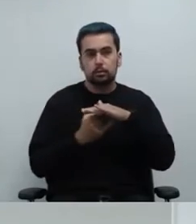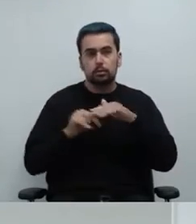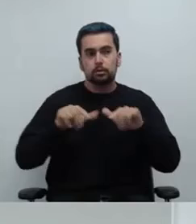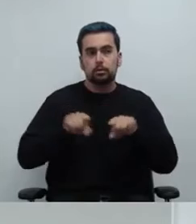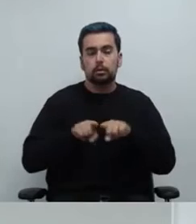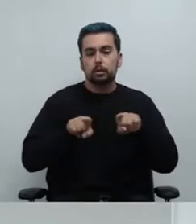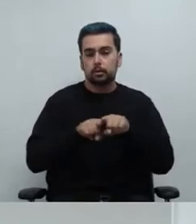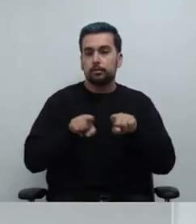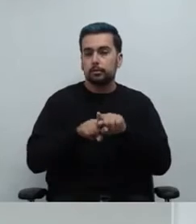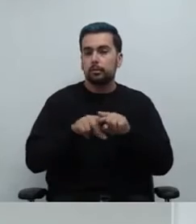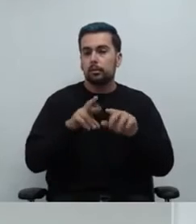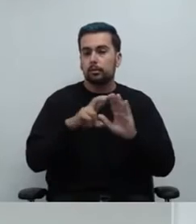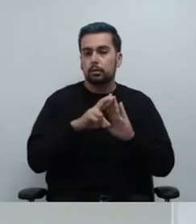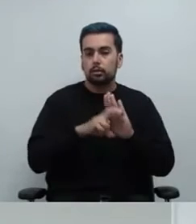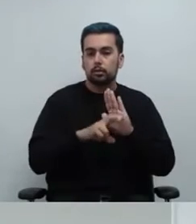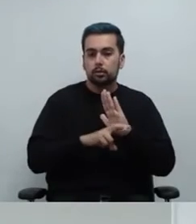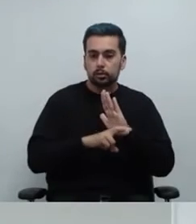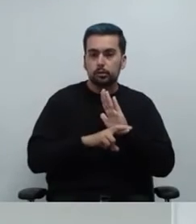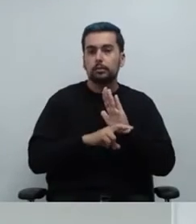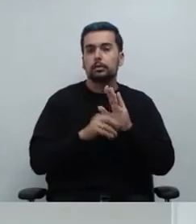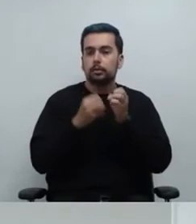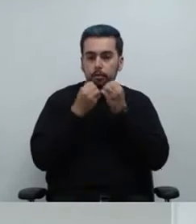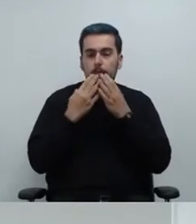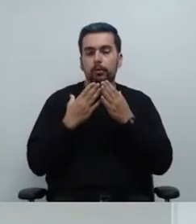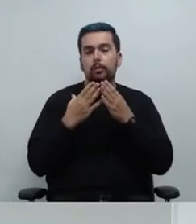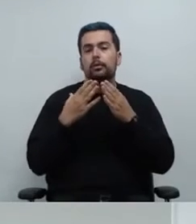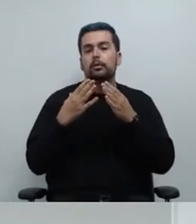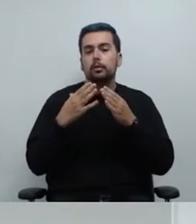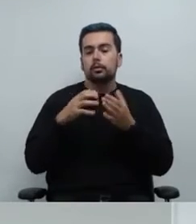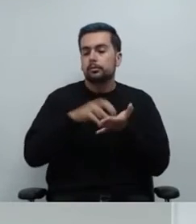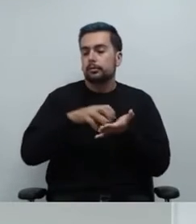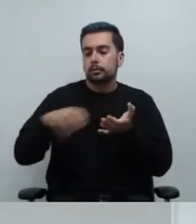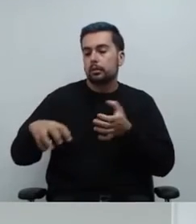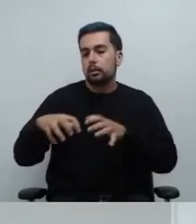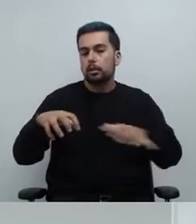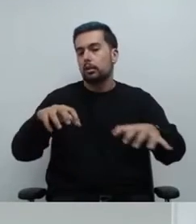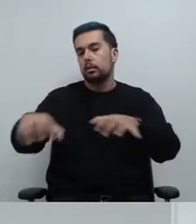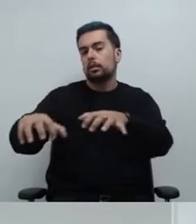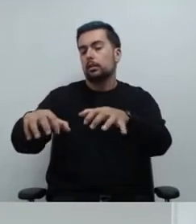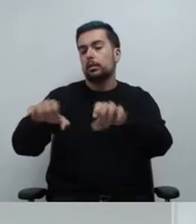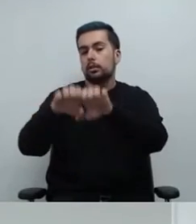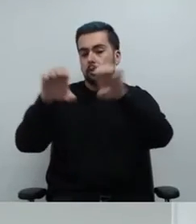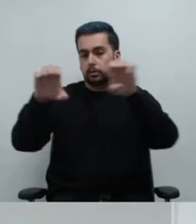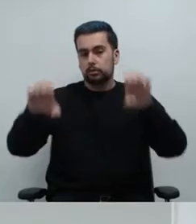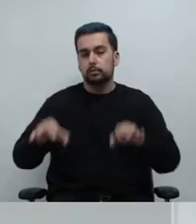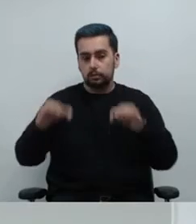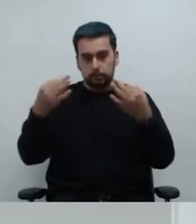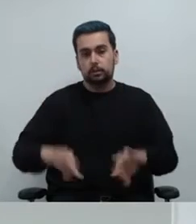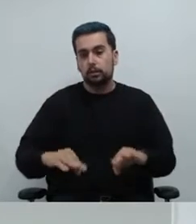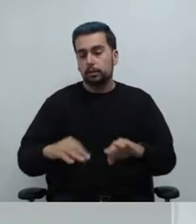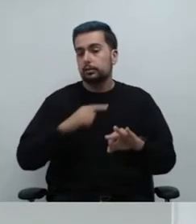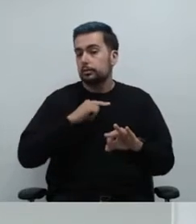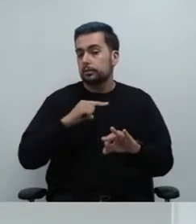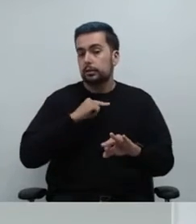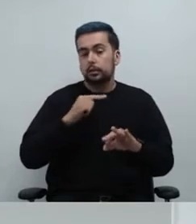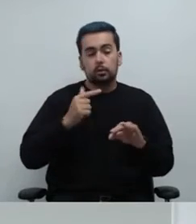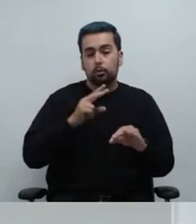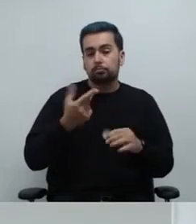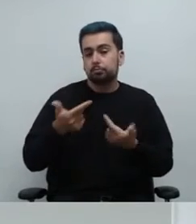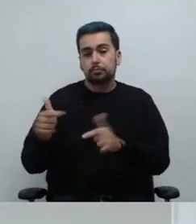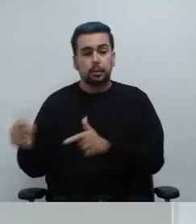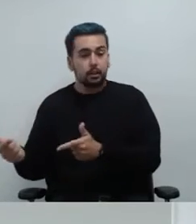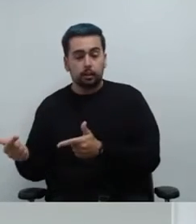de eficácia limitada, né? Não se pode desmembrar o núcleo e não dar a estrutura adequada para que ele funcione de